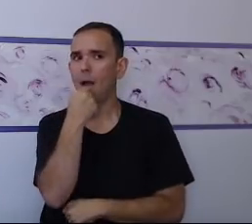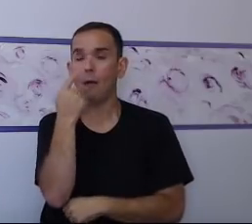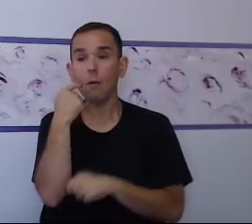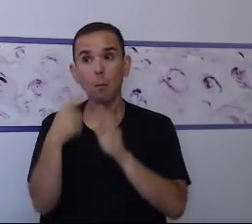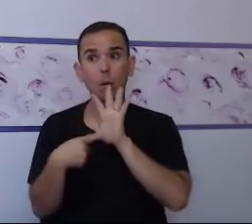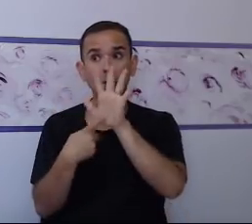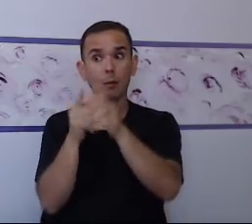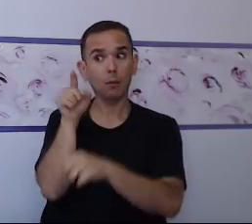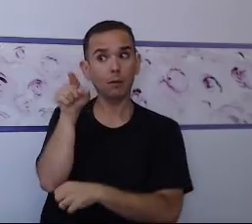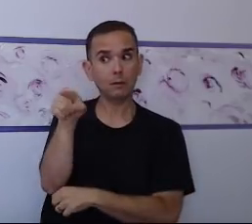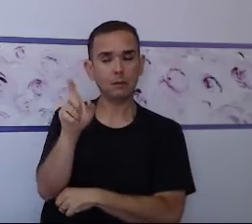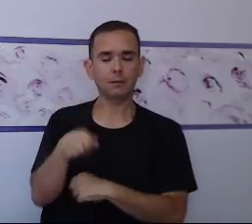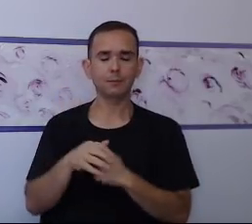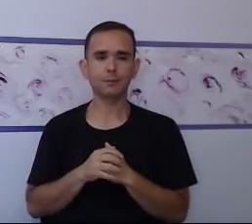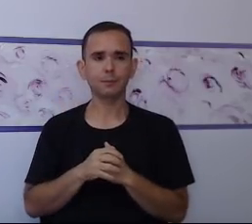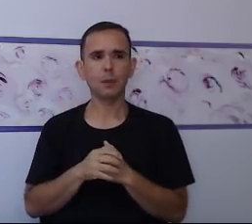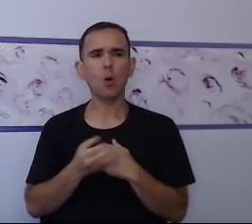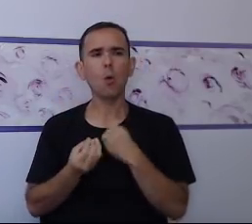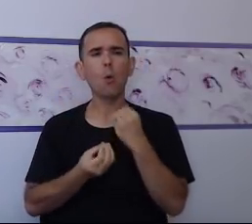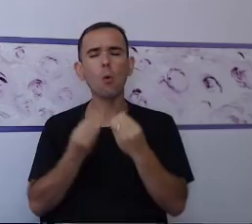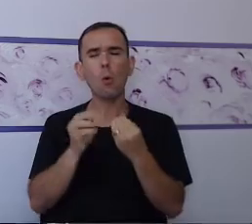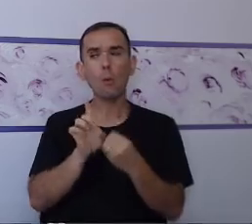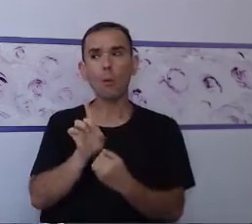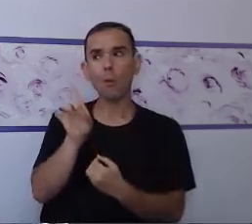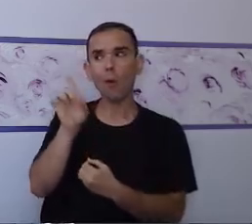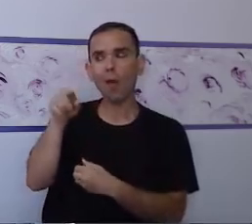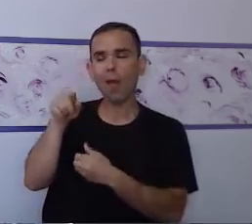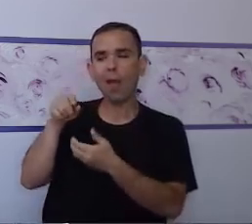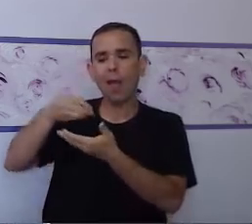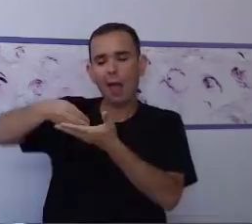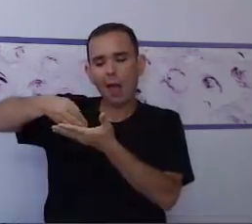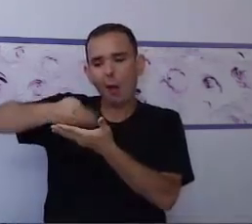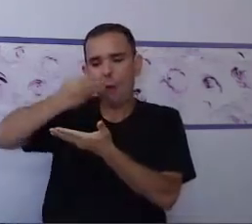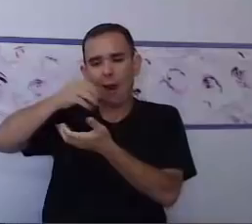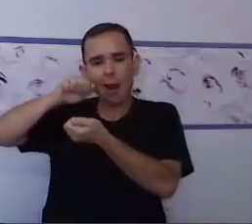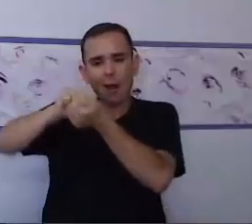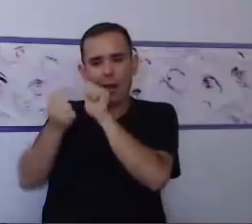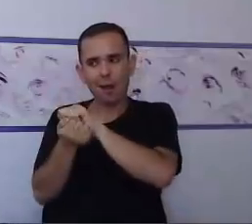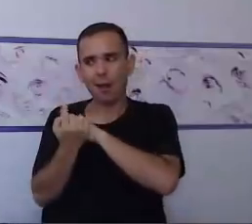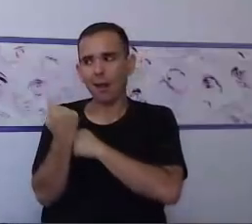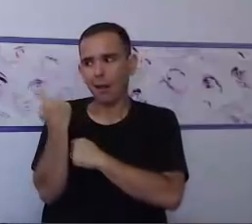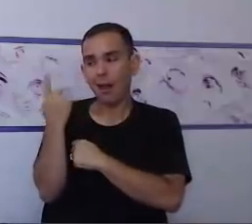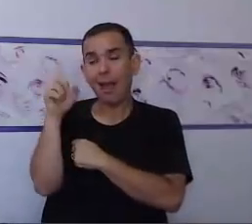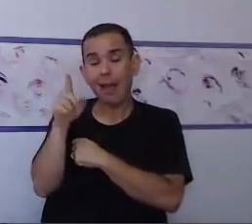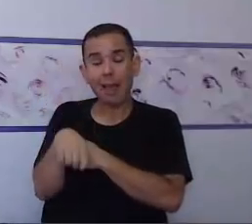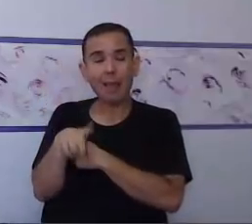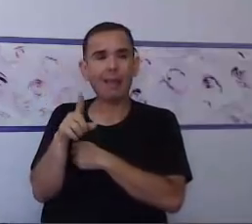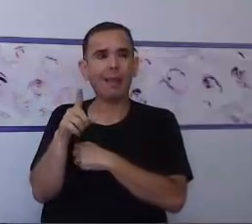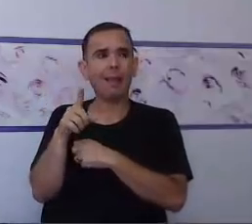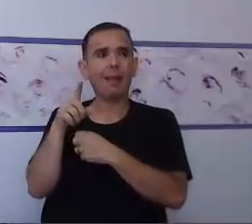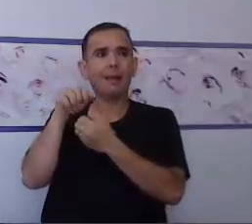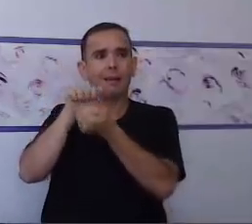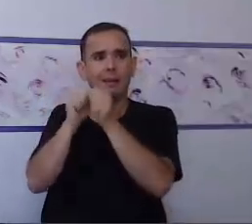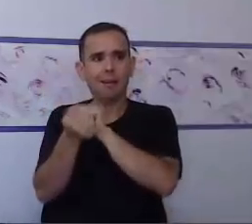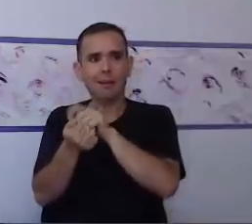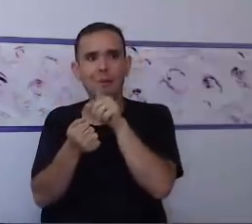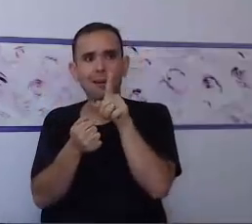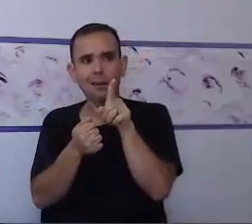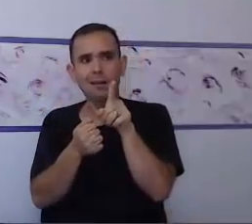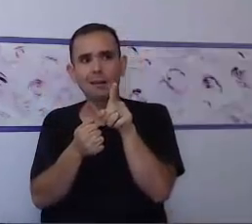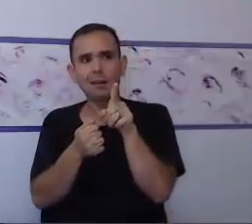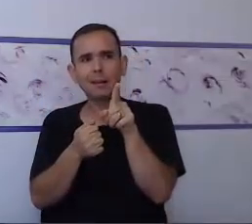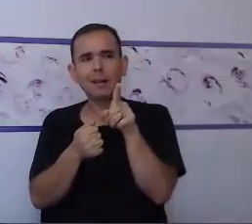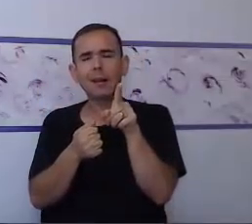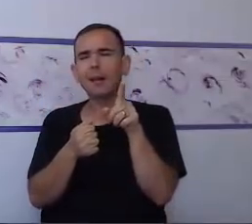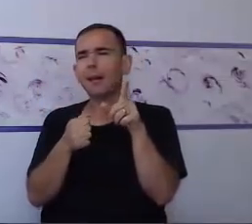para vocês aqui, ó, como é que é a colher adaptada, ó. Essa é a colher adaptada, tá? Que muitas vezes